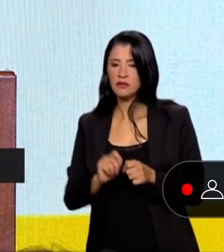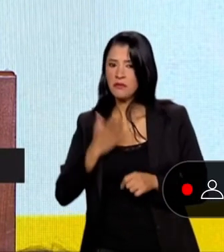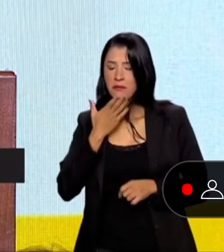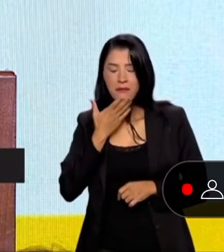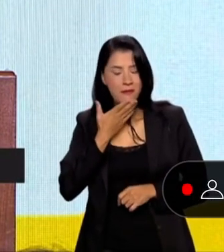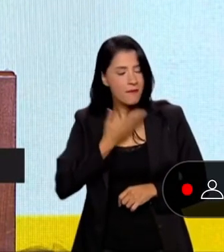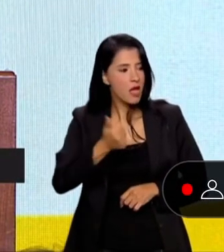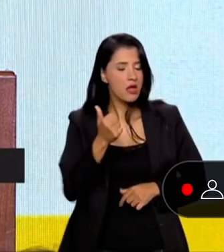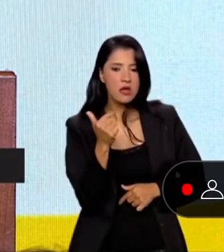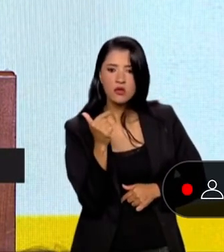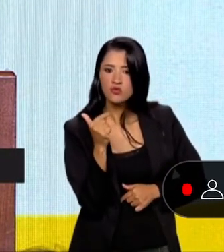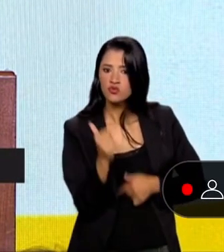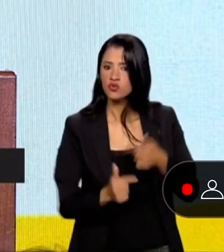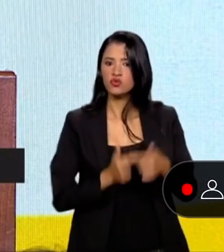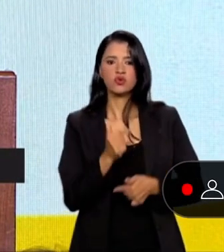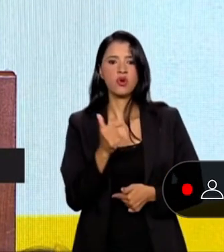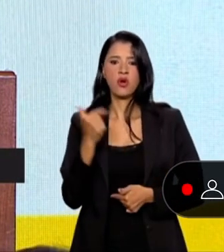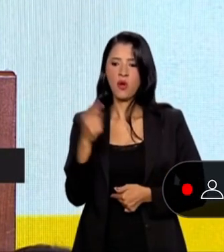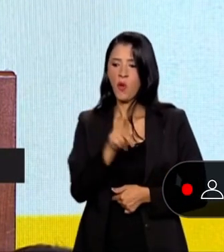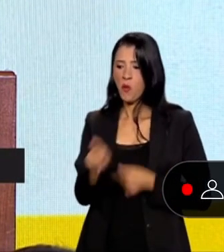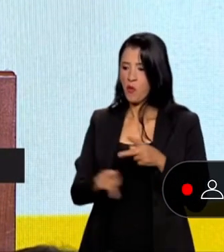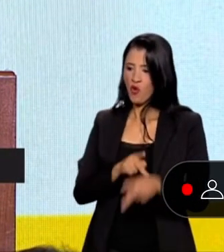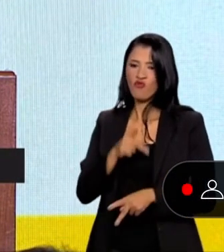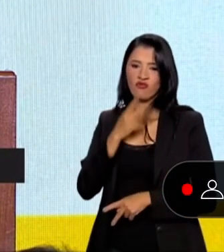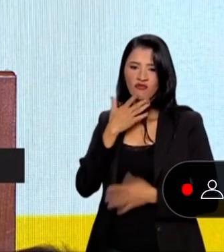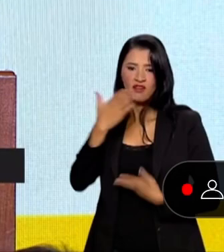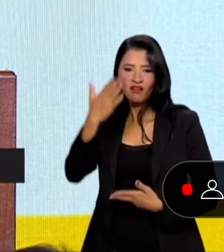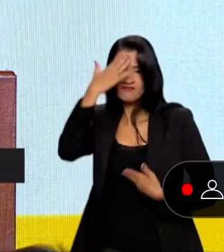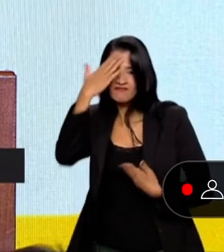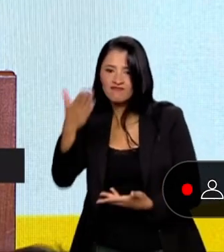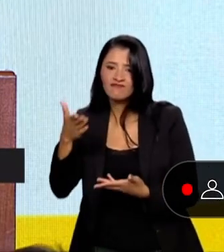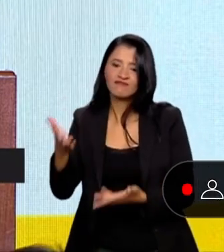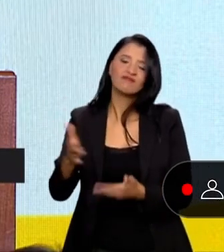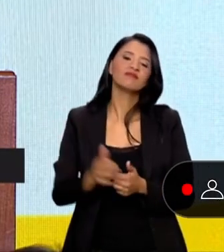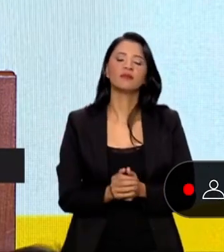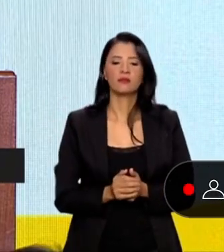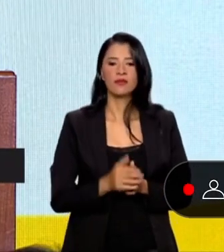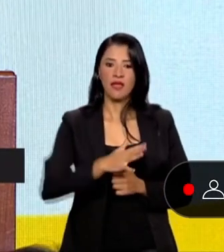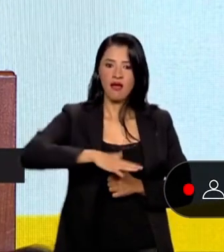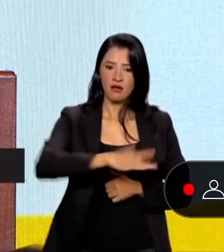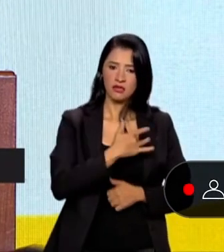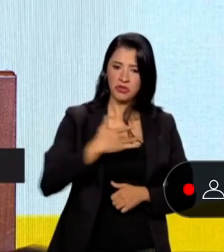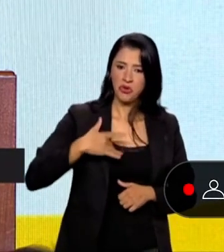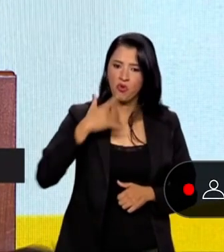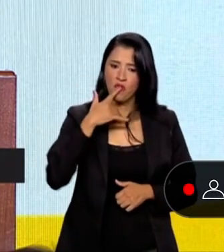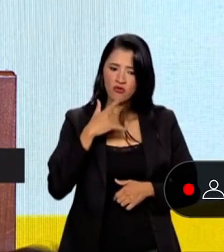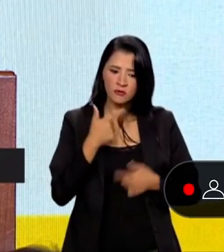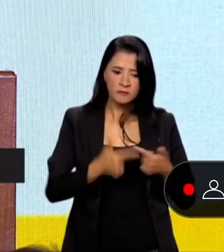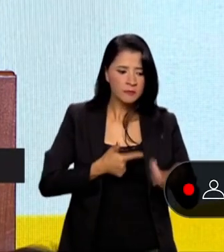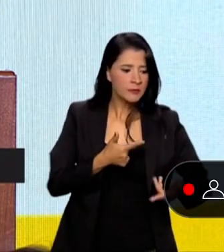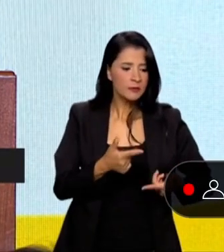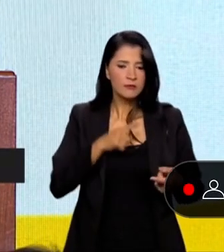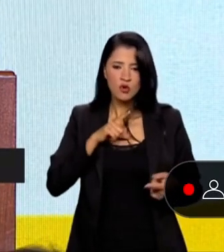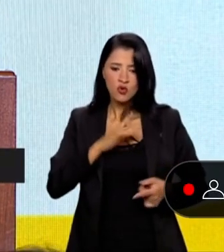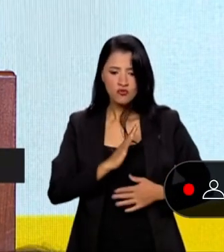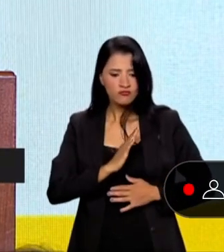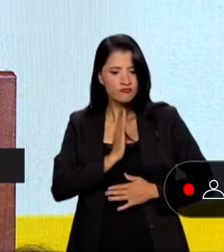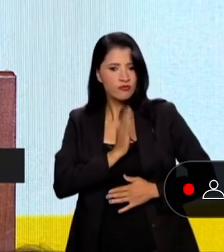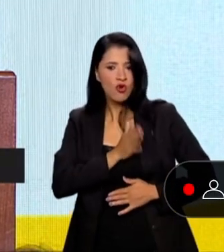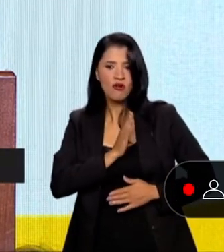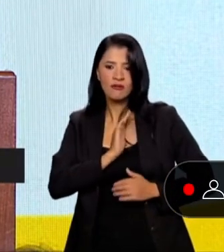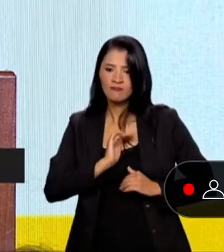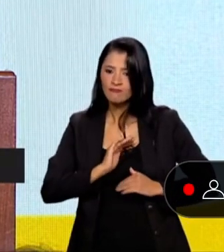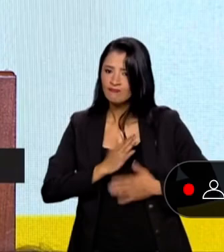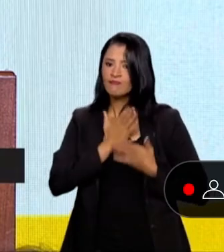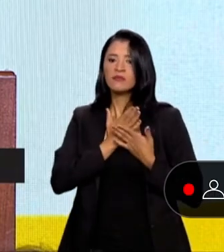melhor. Esse povo vai te agradecer. Trata a saúde com o coração. E eu sei que quando